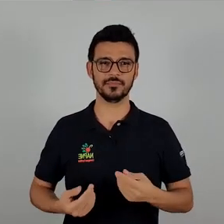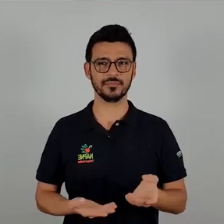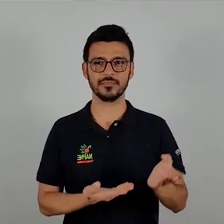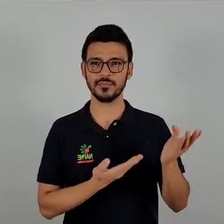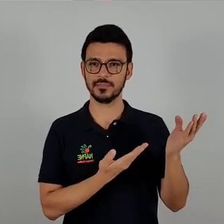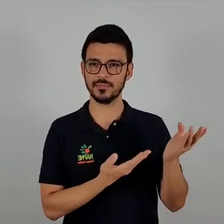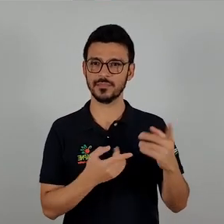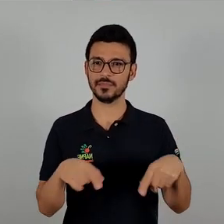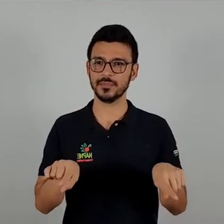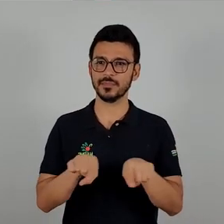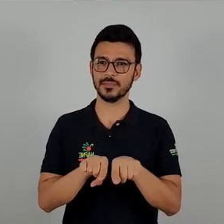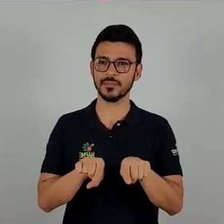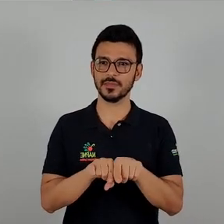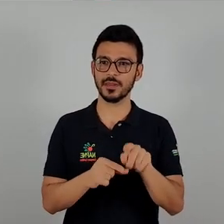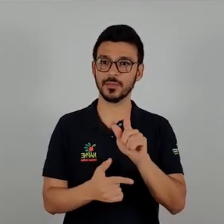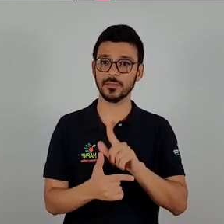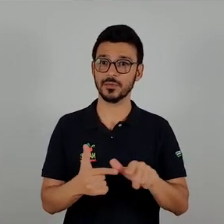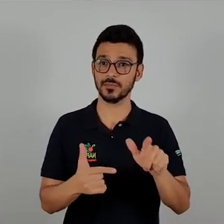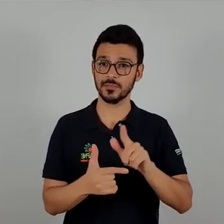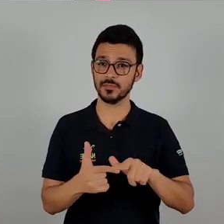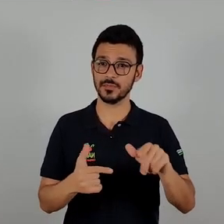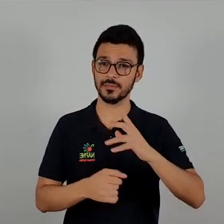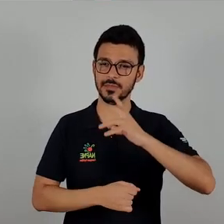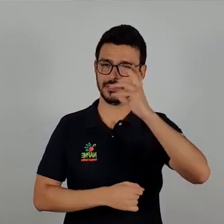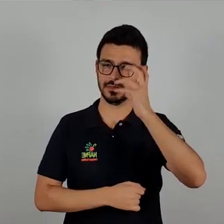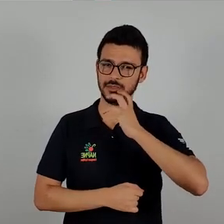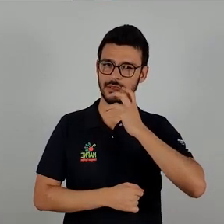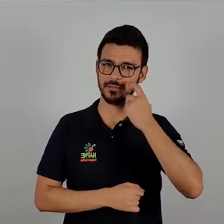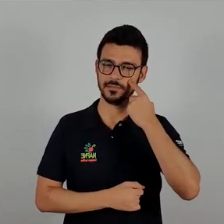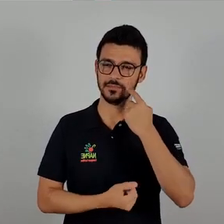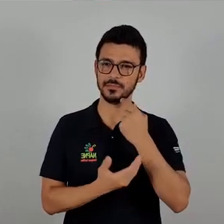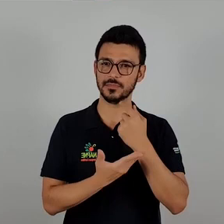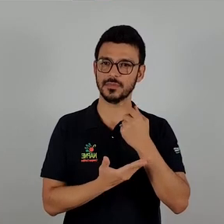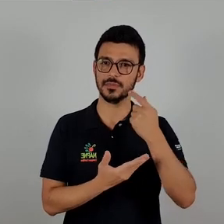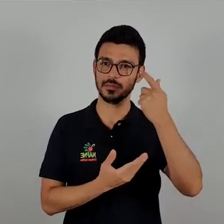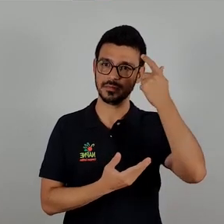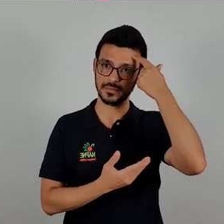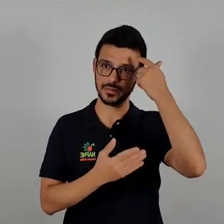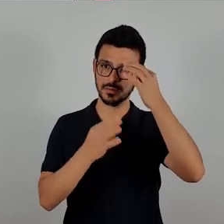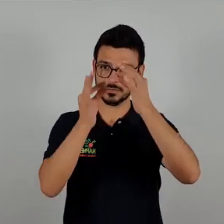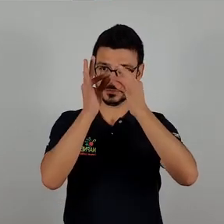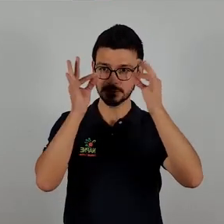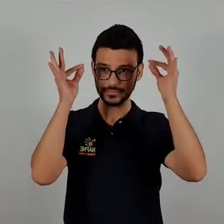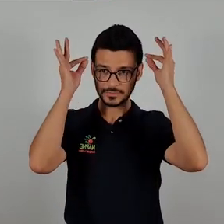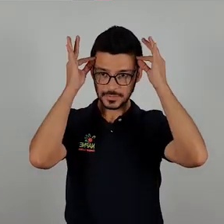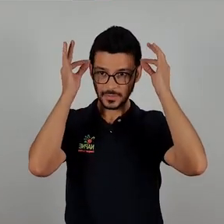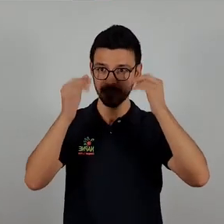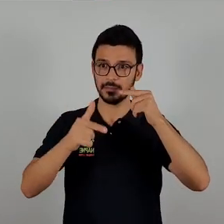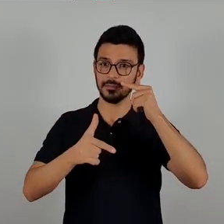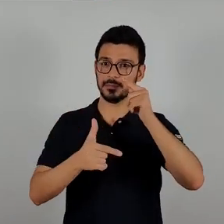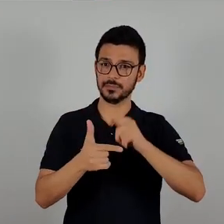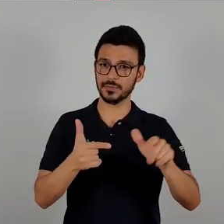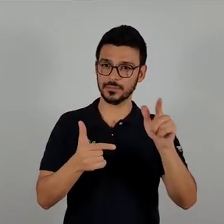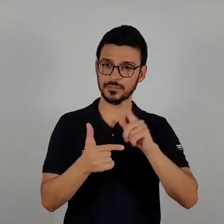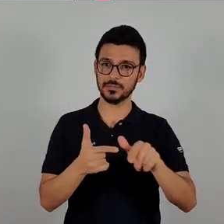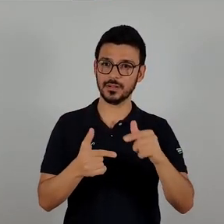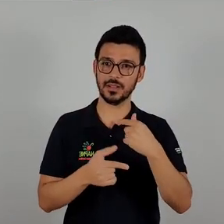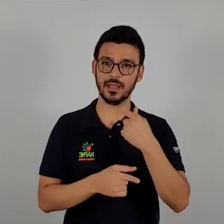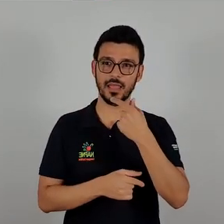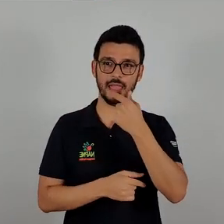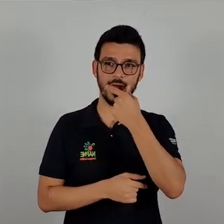e olha a pele desse senhor aí, né, e em poucos dias tratando, olha aí como é que fica,